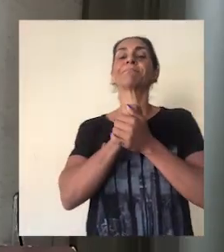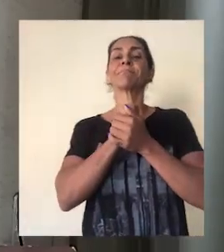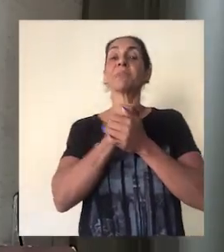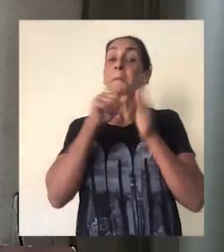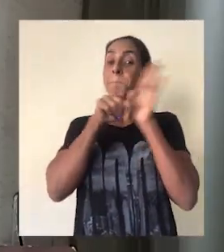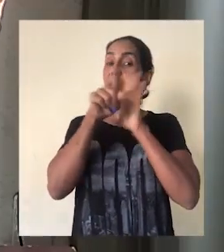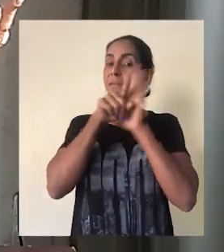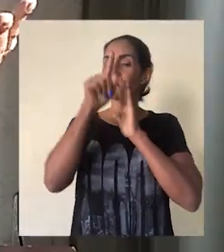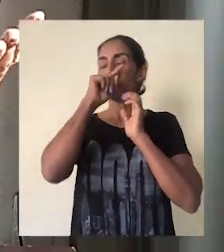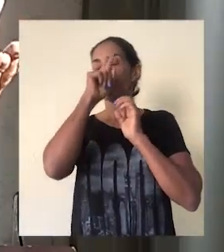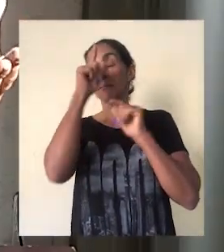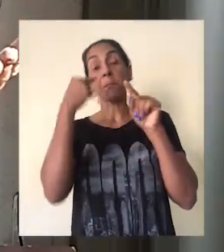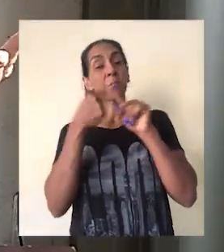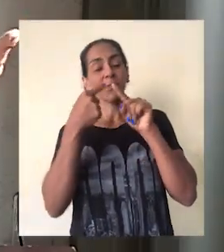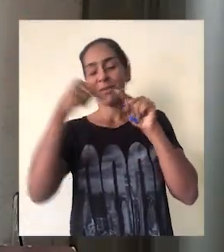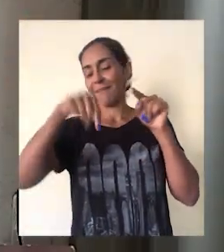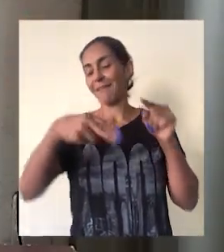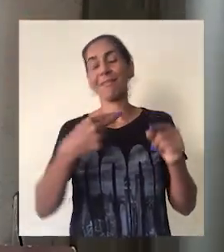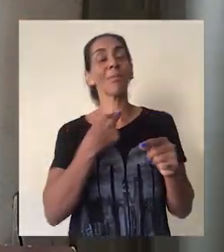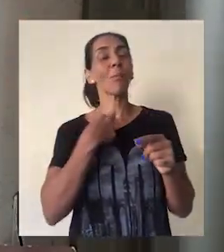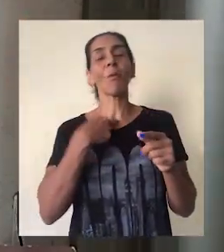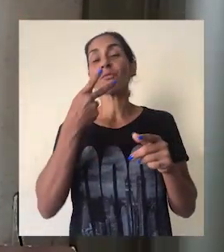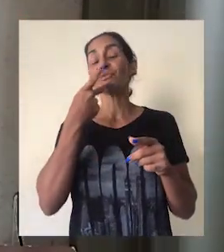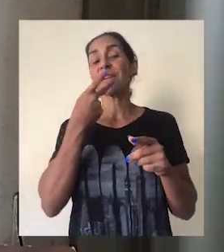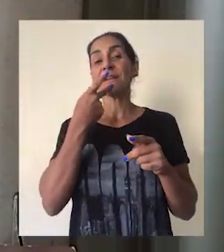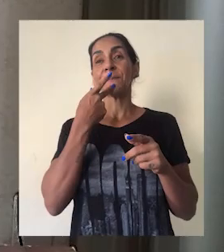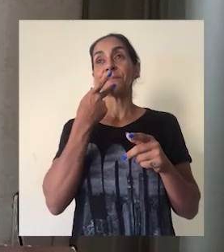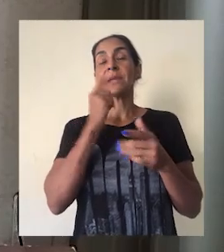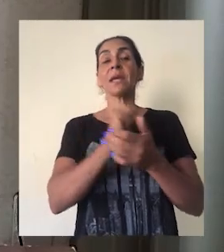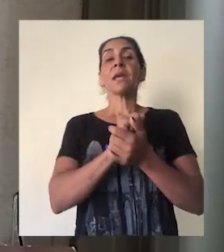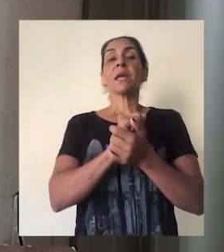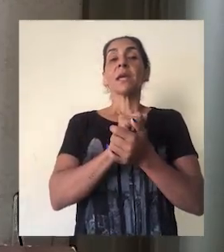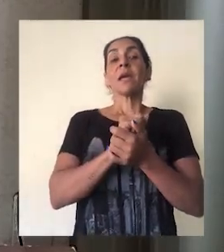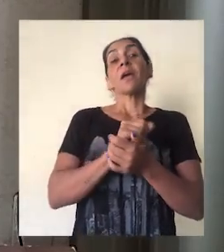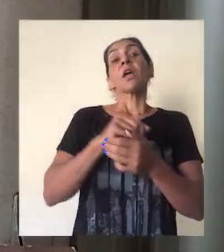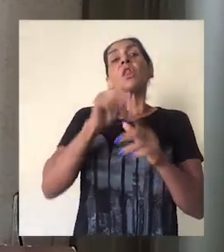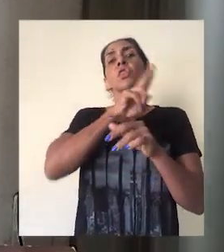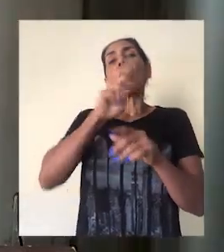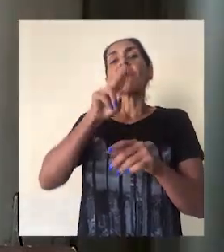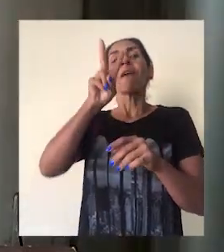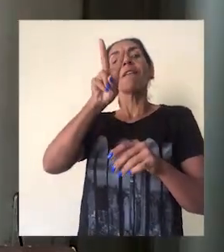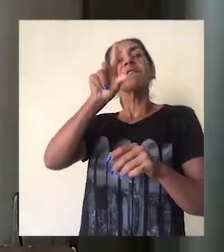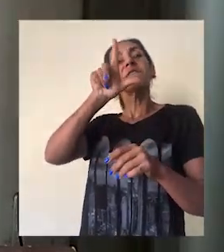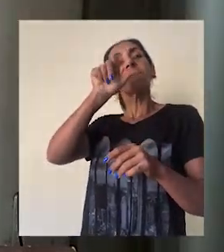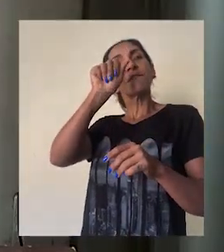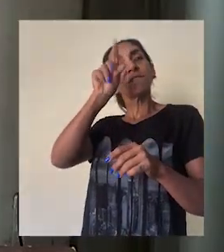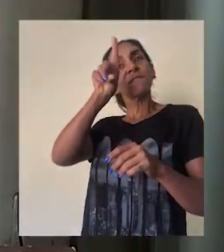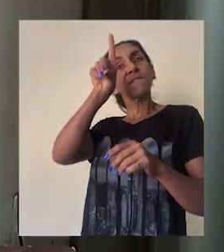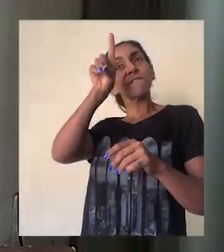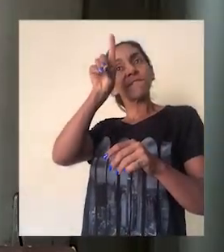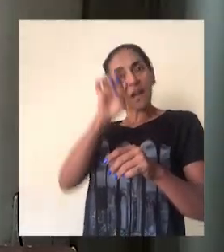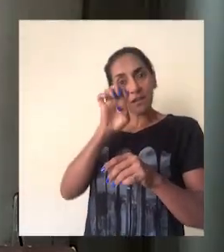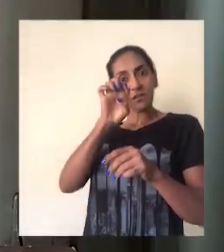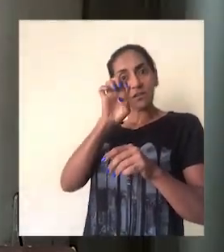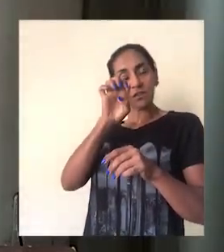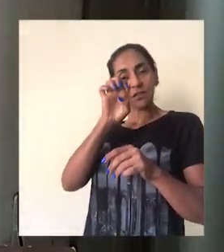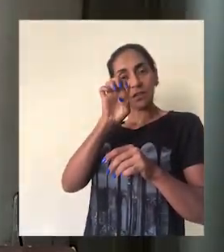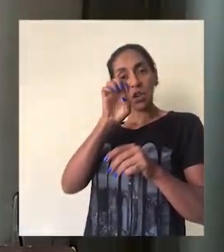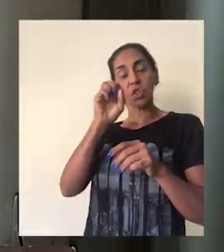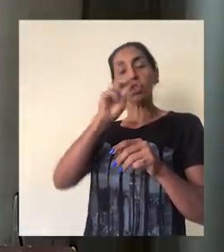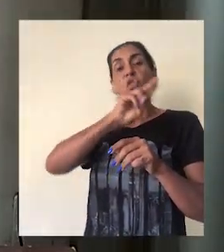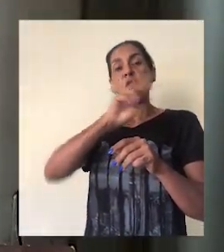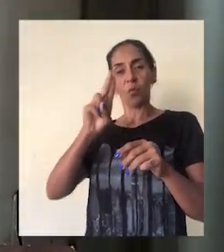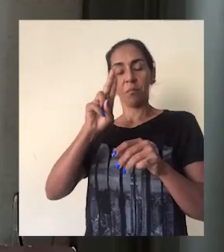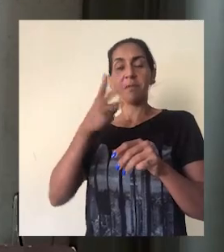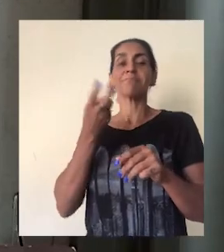inimigo. Vlad, a partir daí, passou a ser conhecido como Vlad, o Empalador. Bram Stoker juntou tudo isso, deu o seu